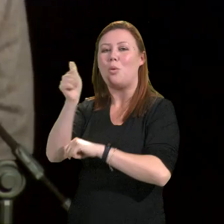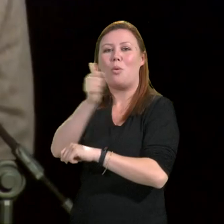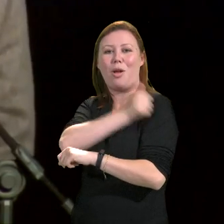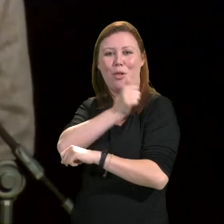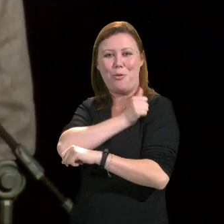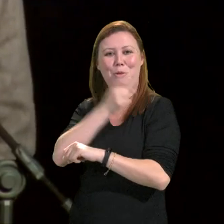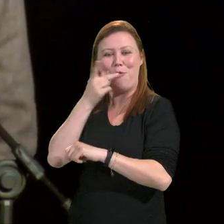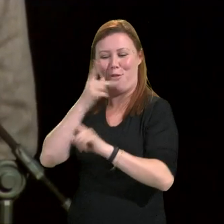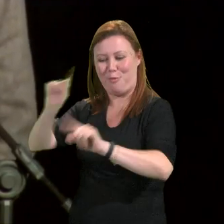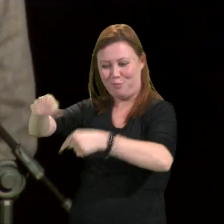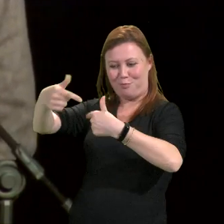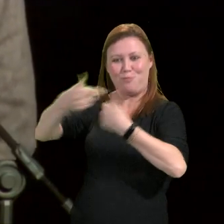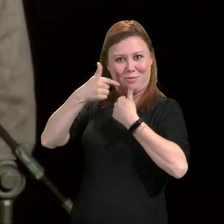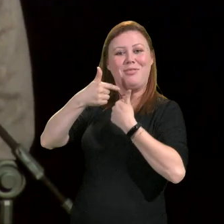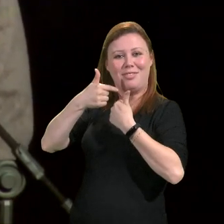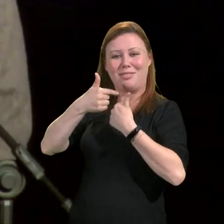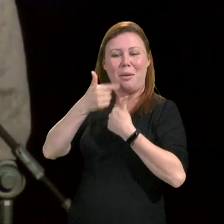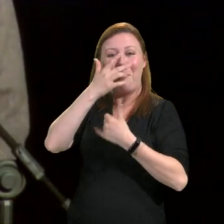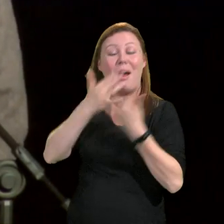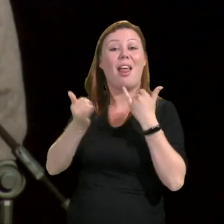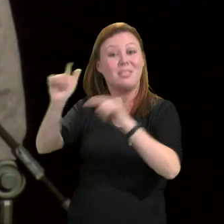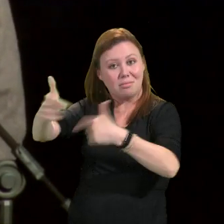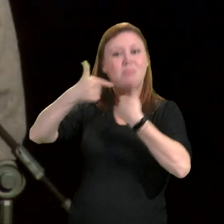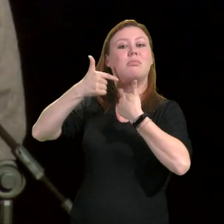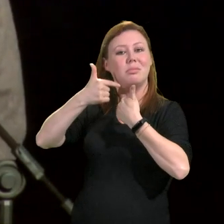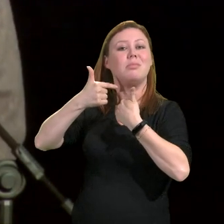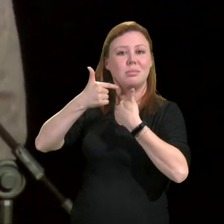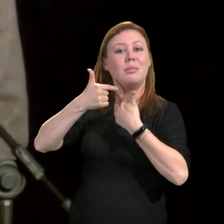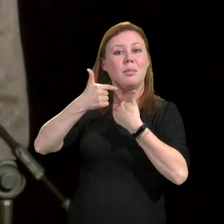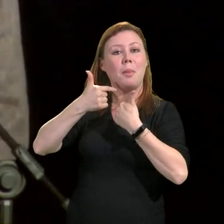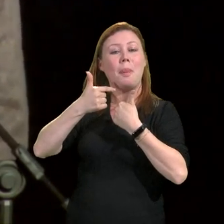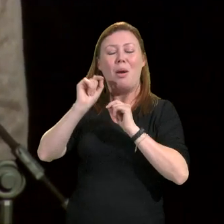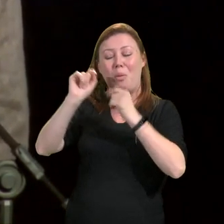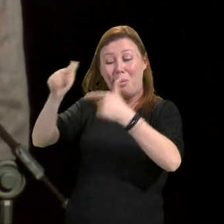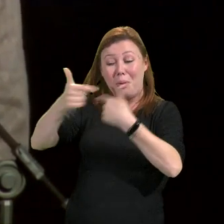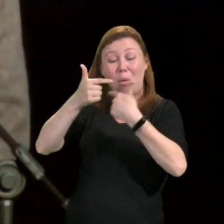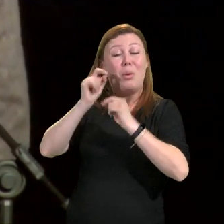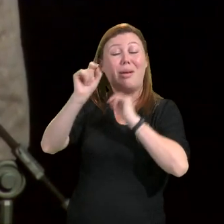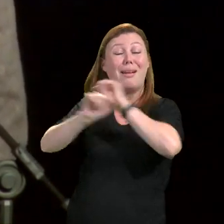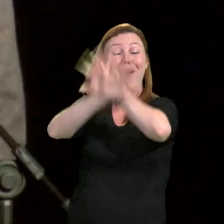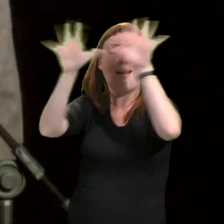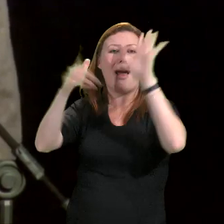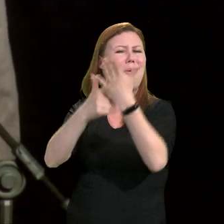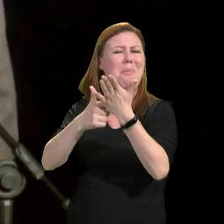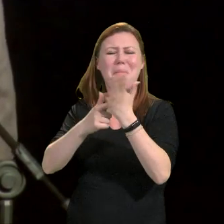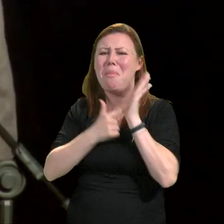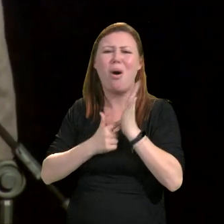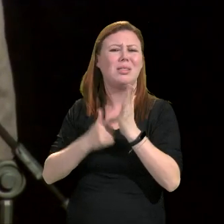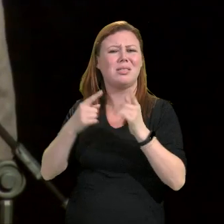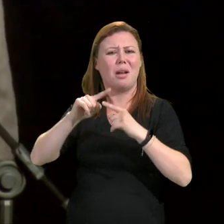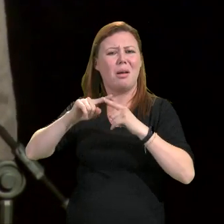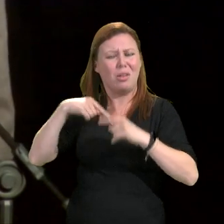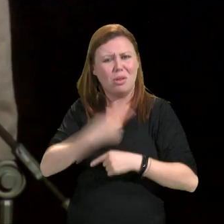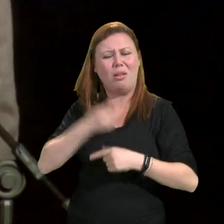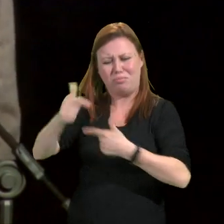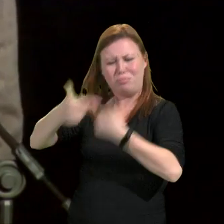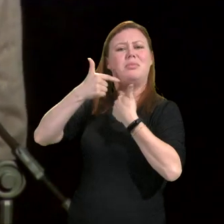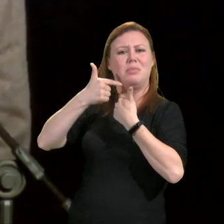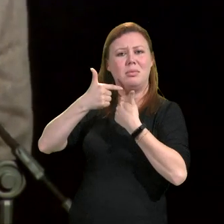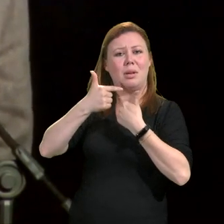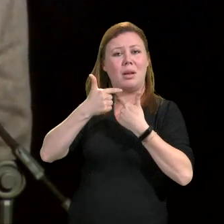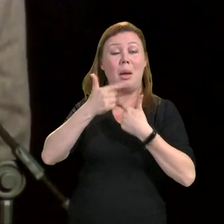nosso poeta aqui. Isso é um projétil que está tão claro agora, tão evidente, que, na minha opinião,